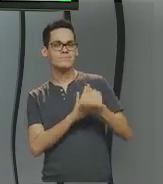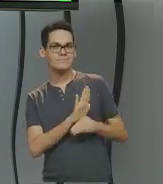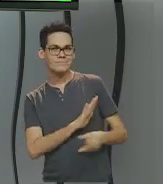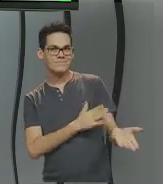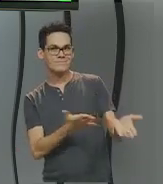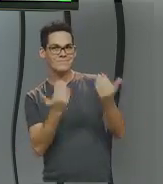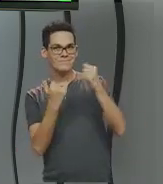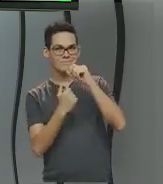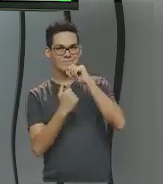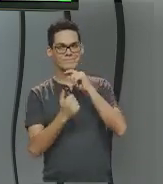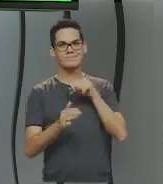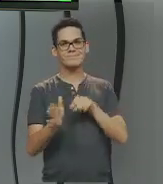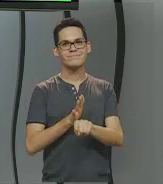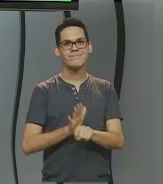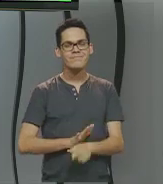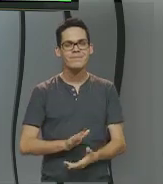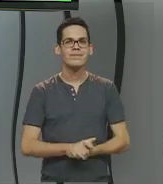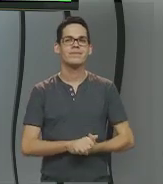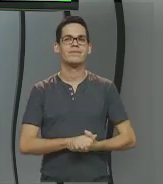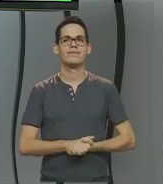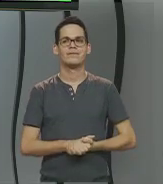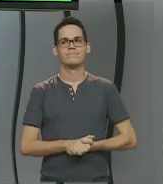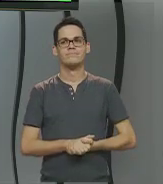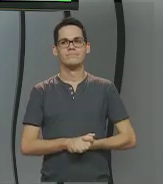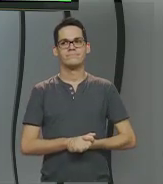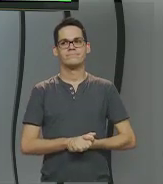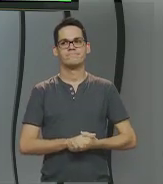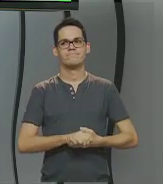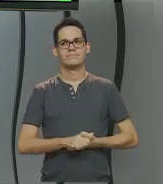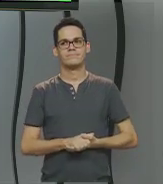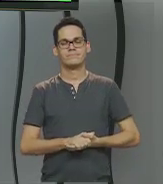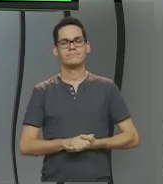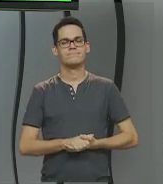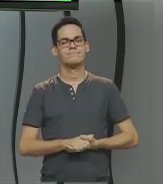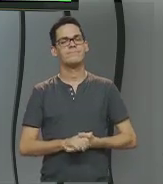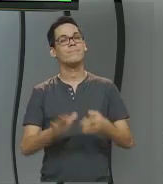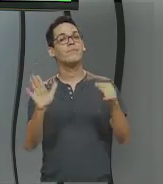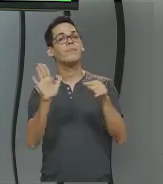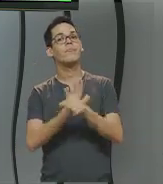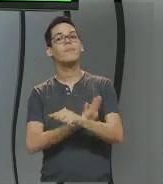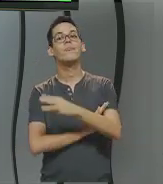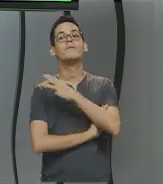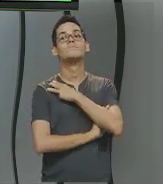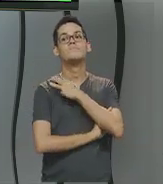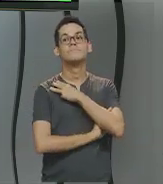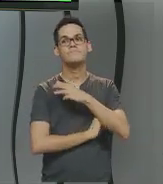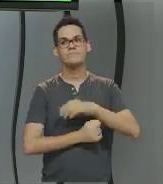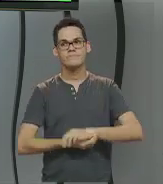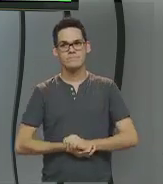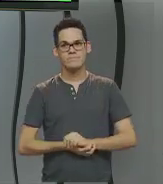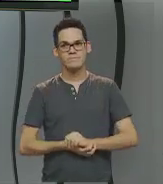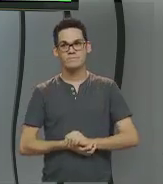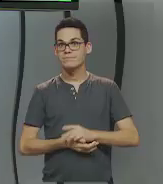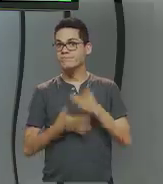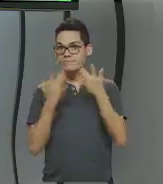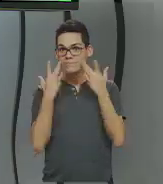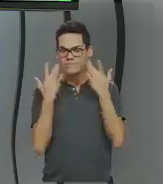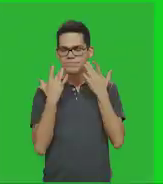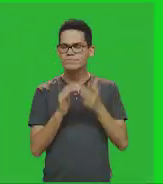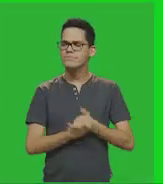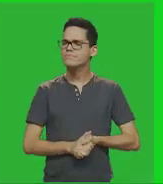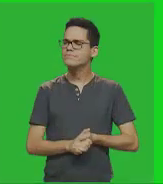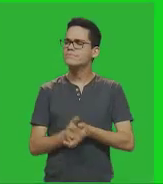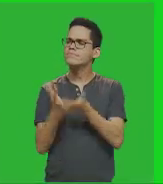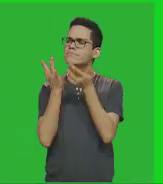voltar para as nossas perguntas. Vamos lá? A nossa próxima pergunta é uma pergunta de terceiro ano e é sobre o teatro. O